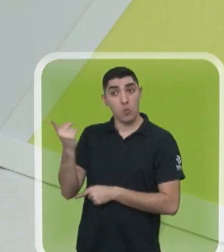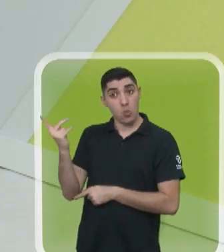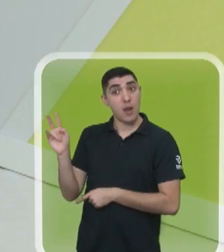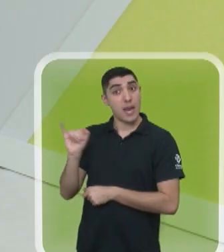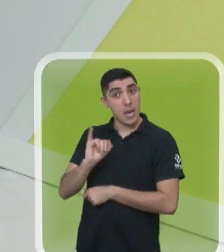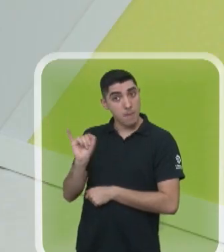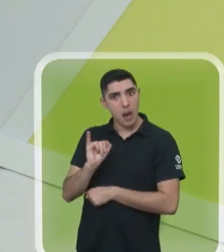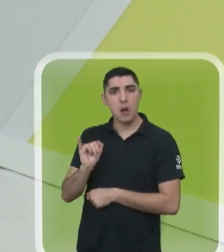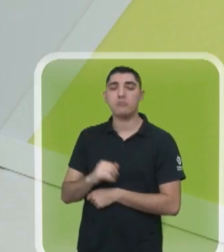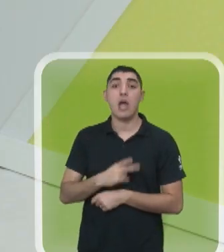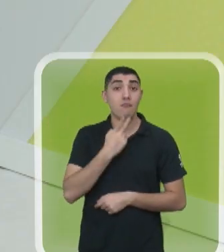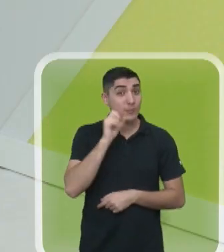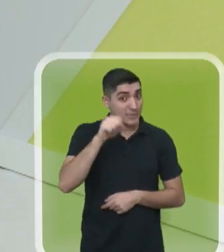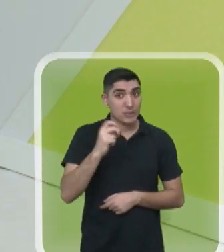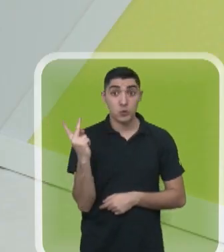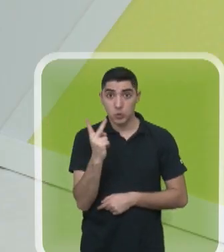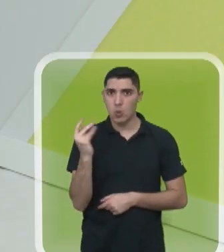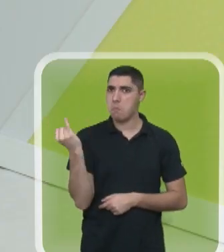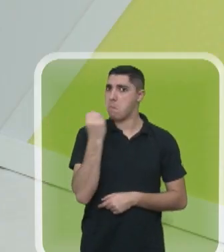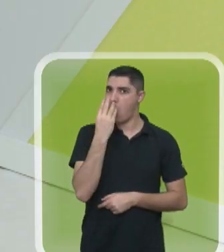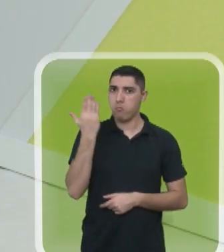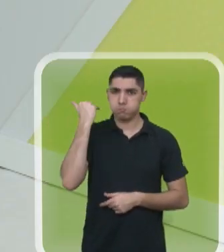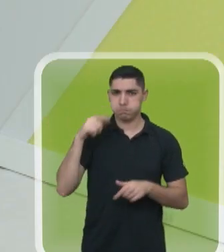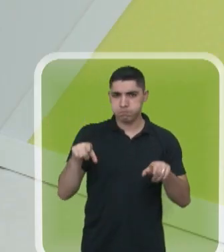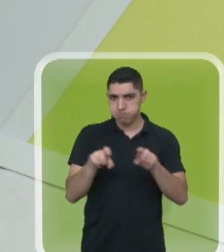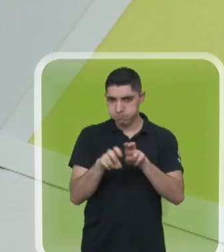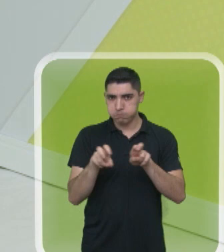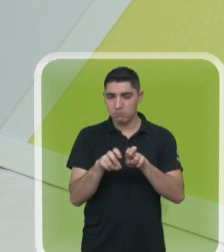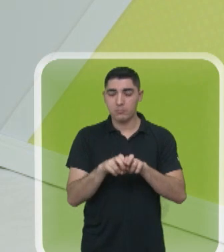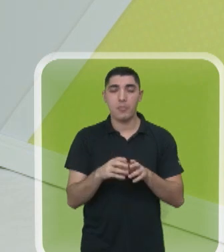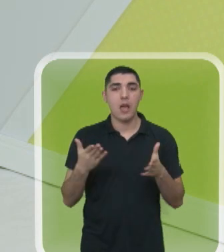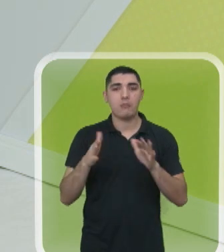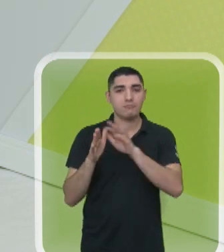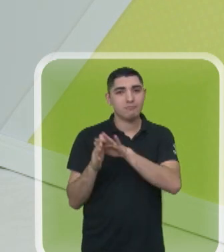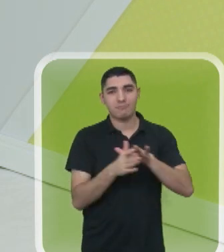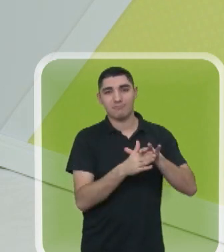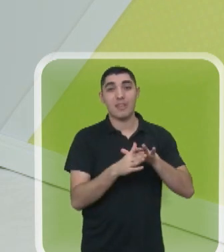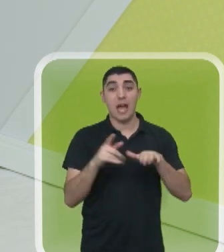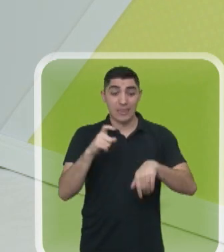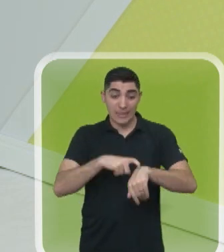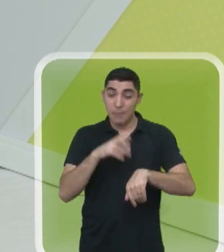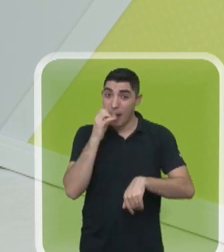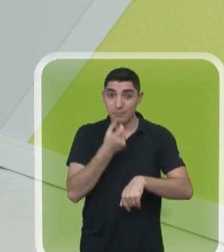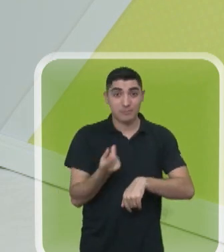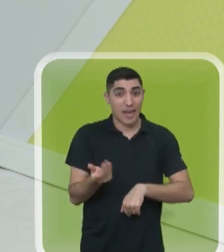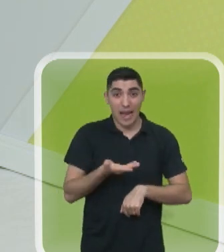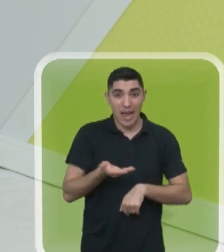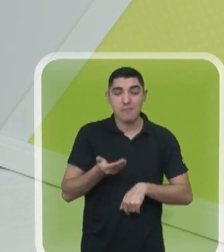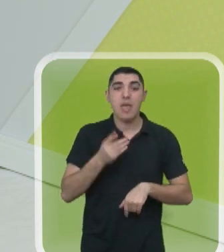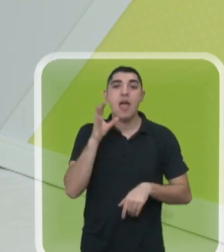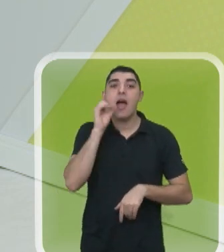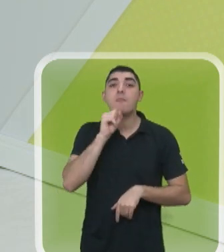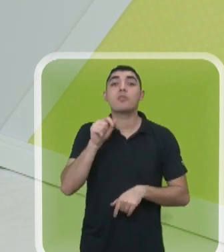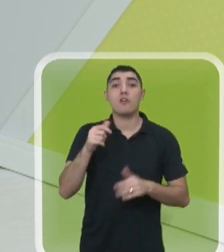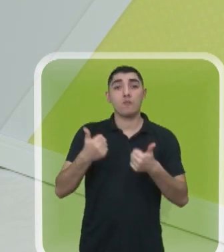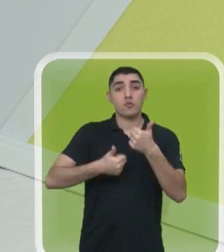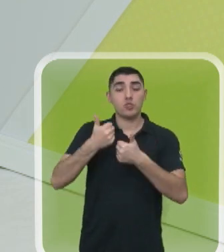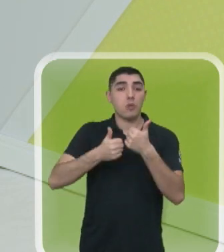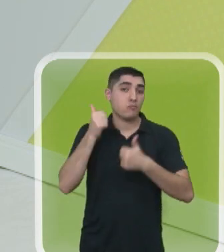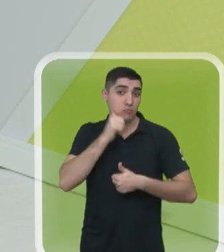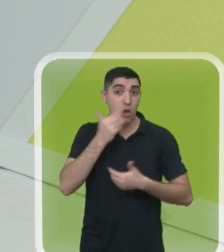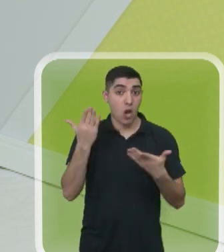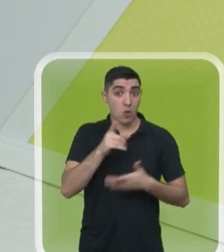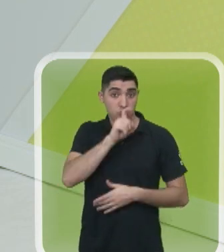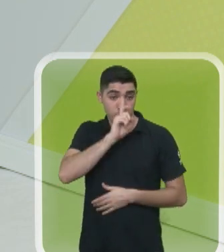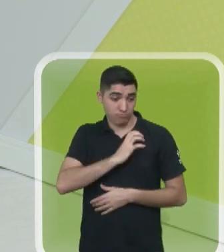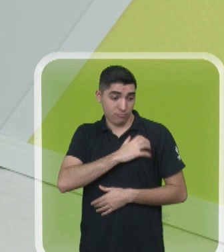jogadores, Ricardinho e Leandrinho. Brunão, mudando de assunto, que o tempo urge. Falando agora de futebol feminino. São José entra em campo